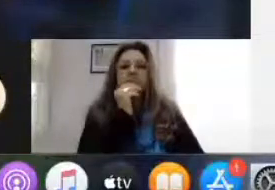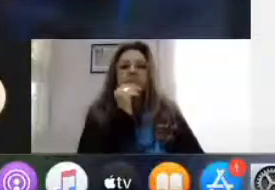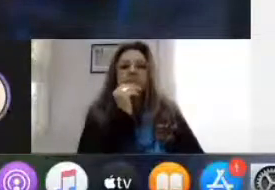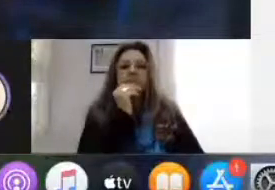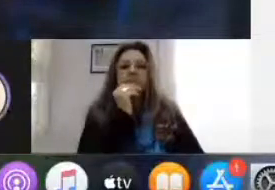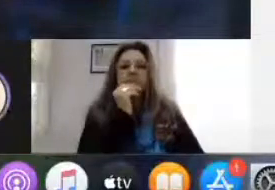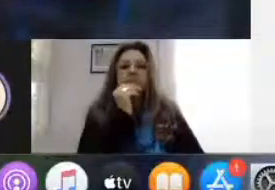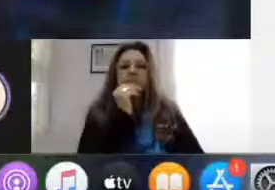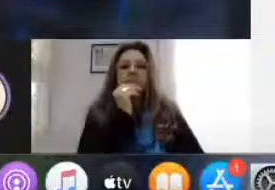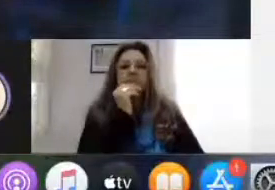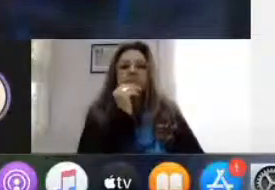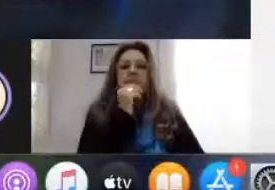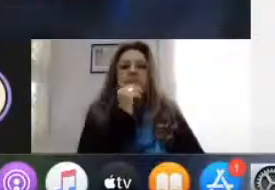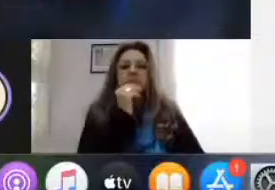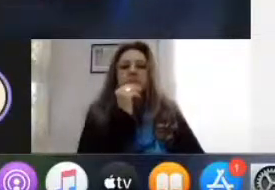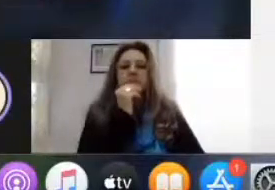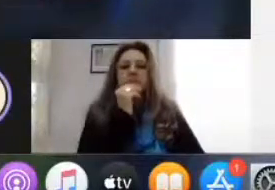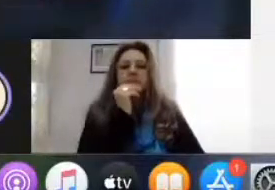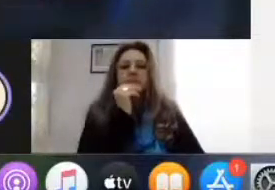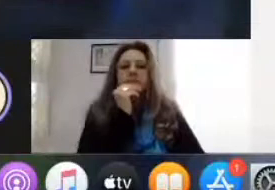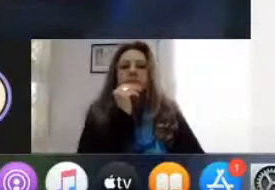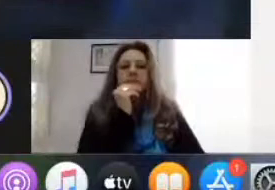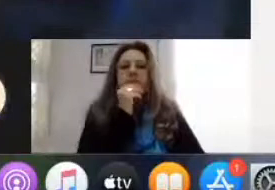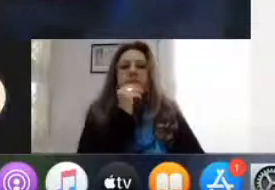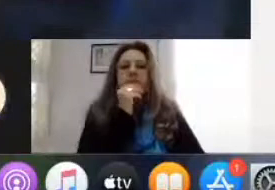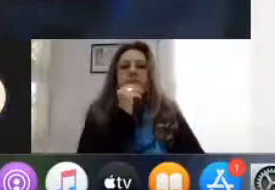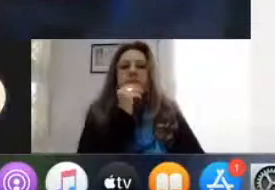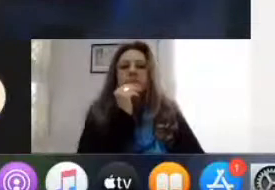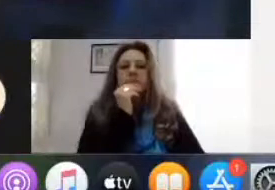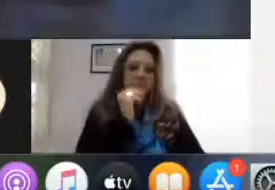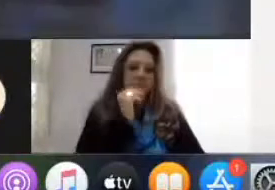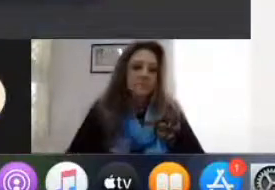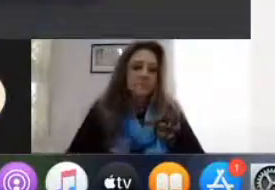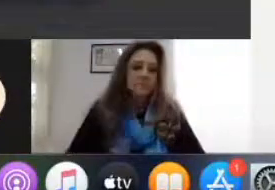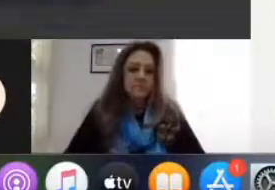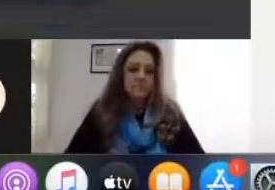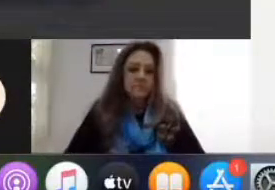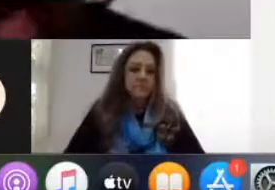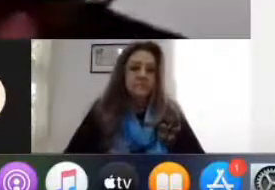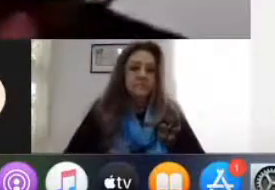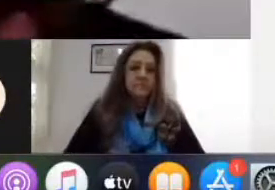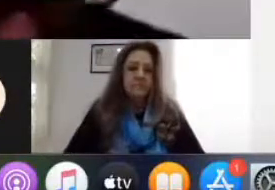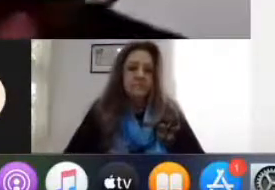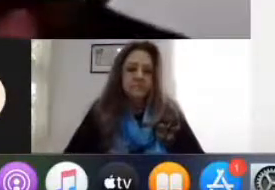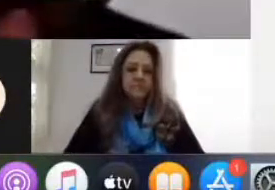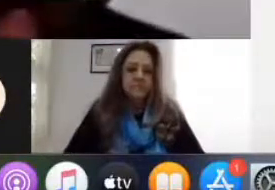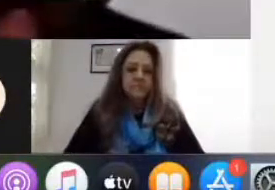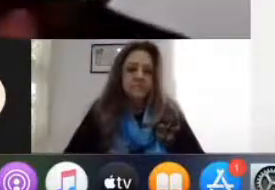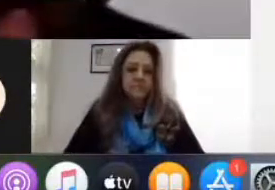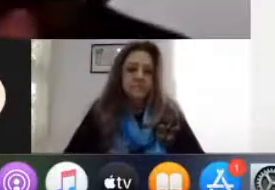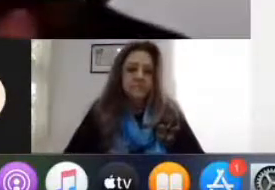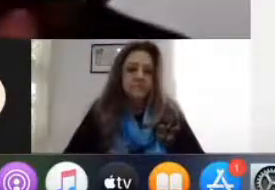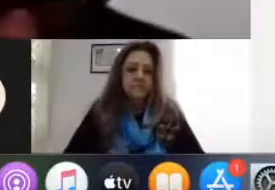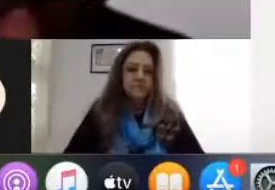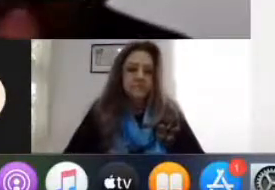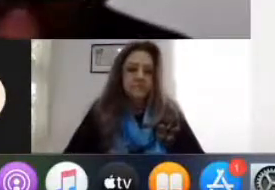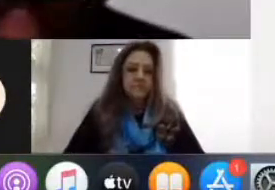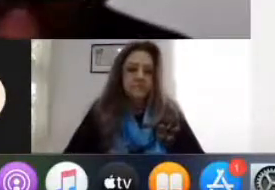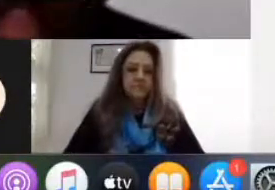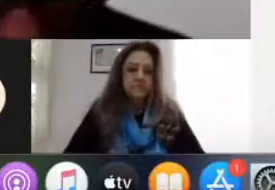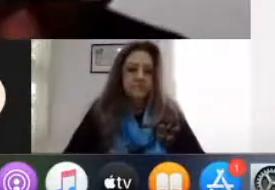questioná-lo e, portanto, aprender com ele. Então, o que nós podemos aprender pela Revolução Digital é que este processo